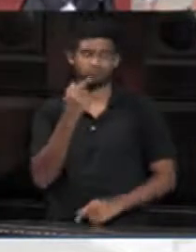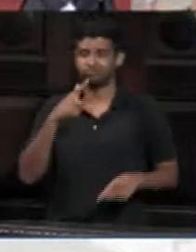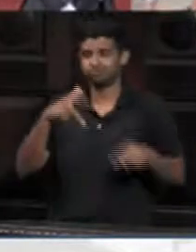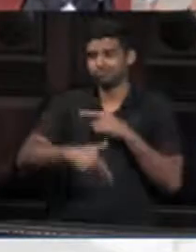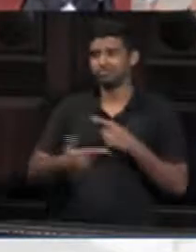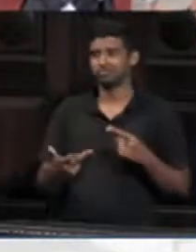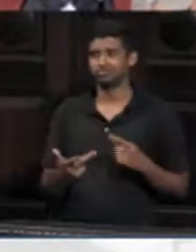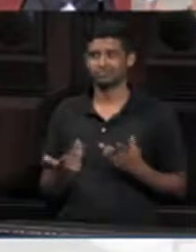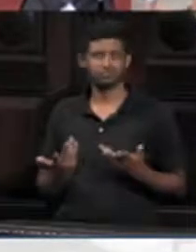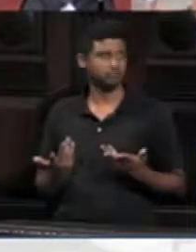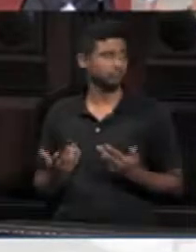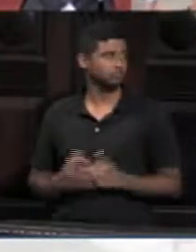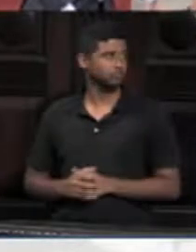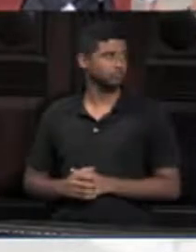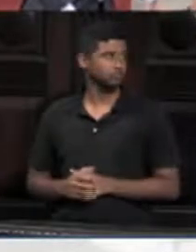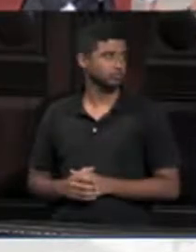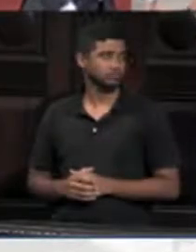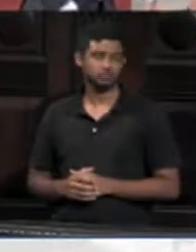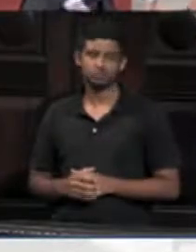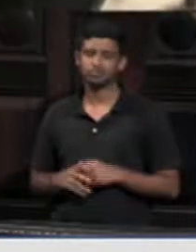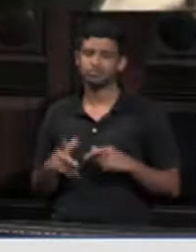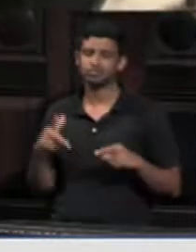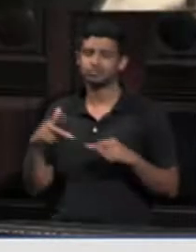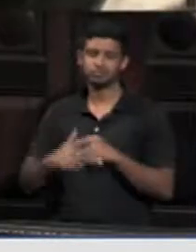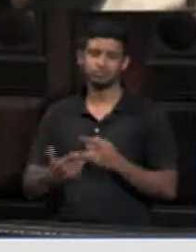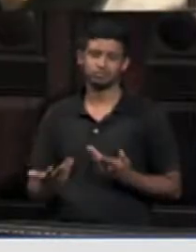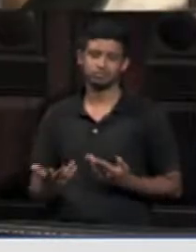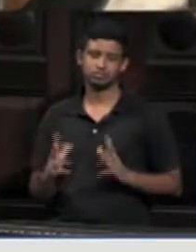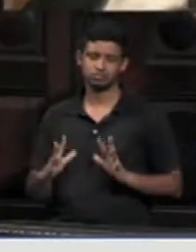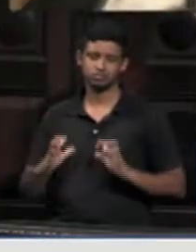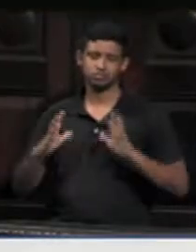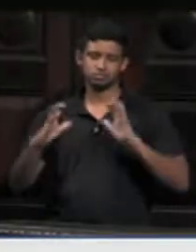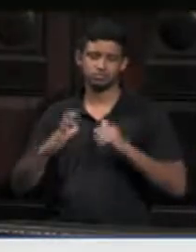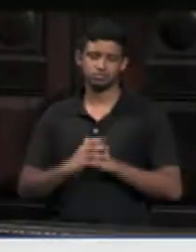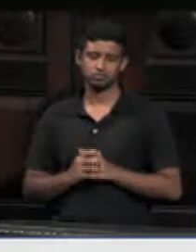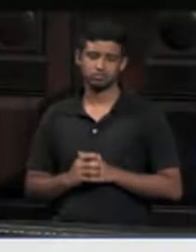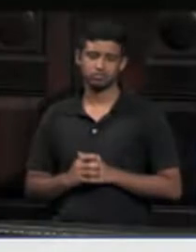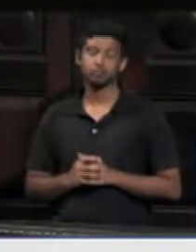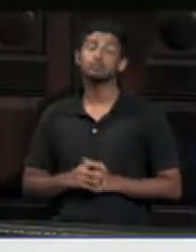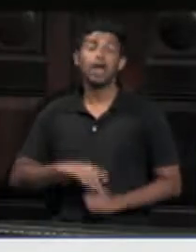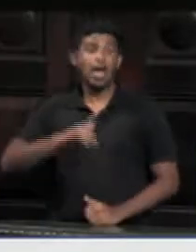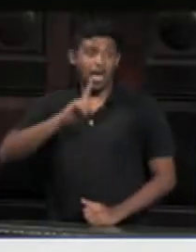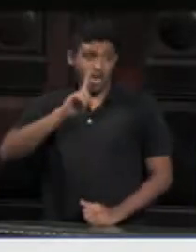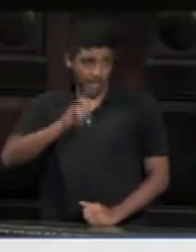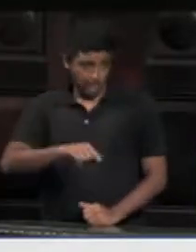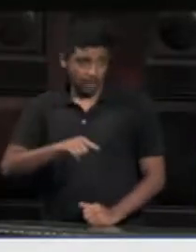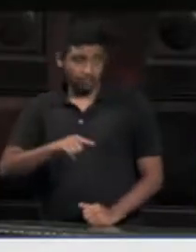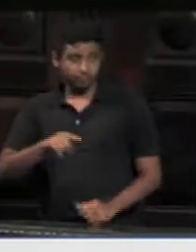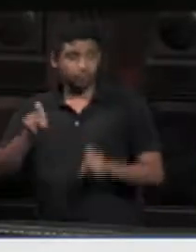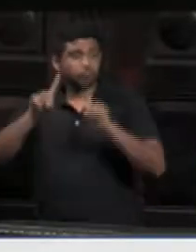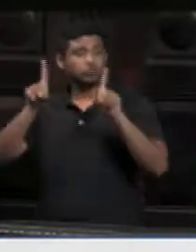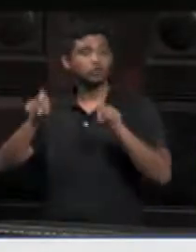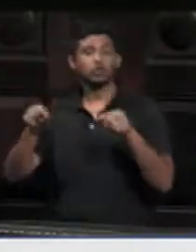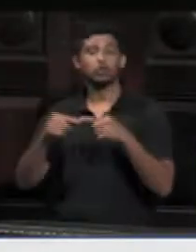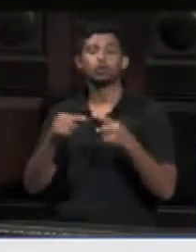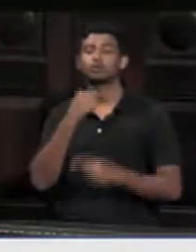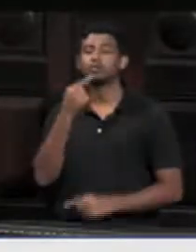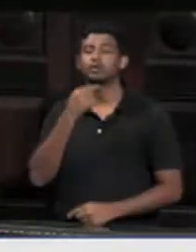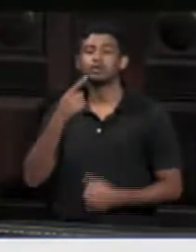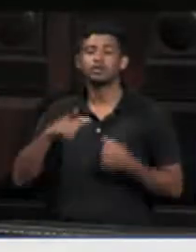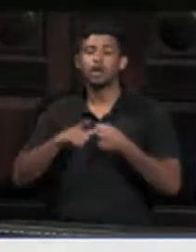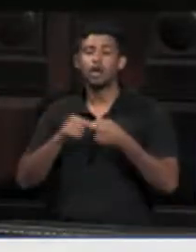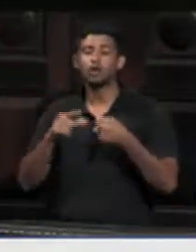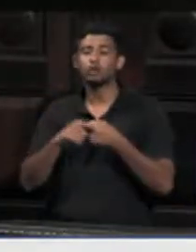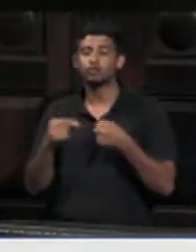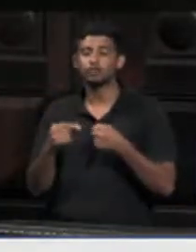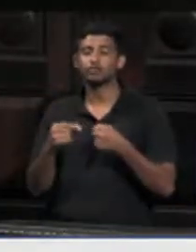a construção de blocos é bem clara, o regimento permite. É bem claro, mas tem uma questão que suscita dúvida, me permita, que é o artigo, parágrafo